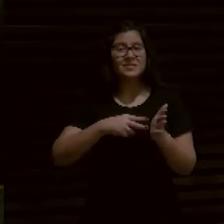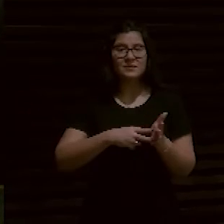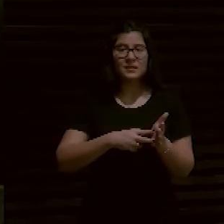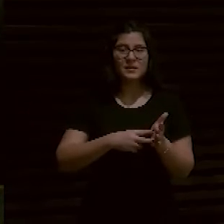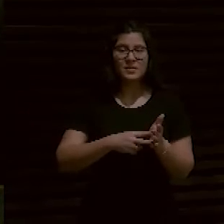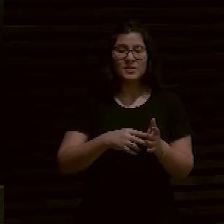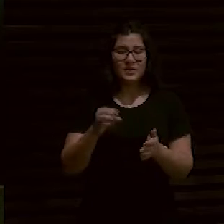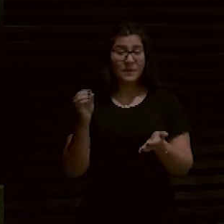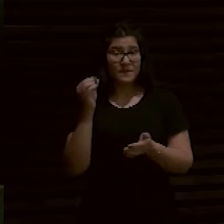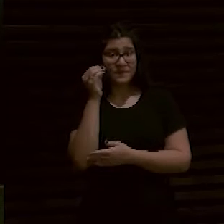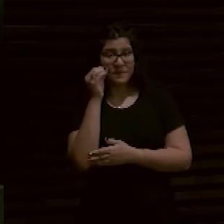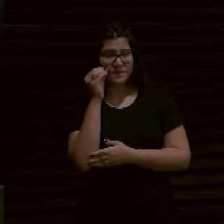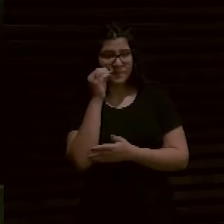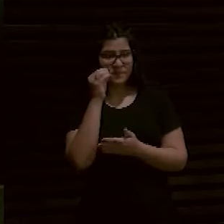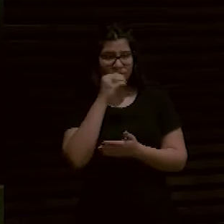primeiro lugar